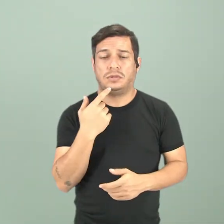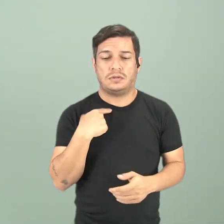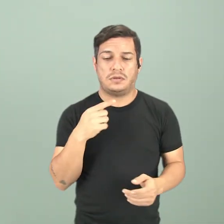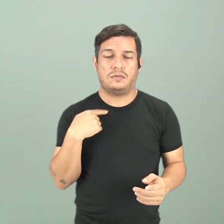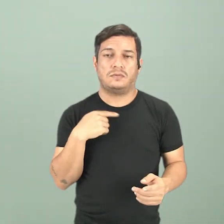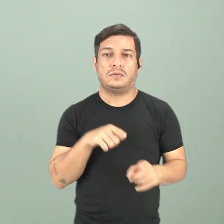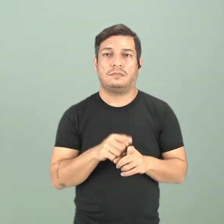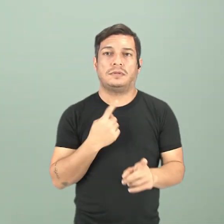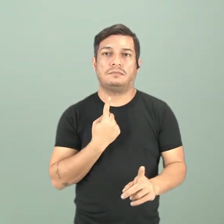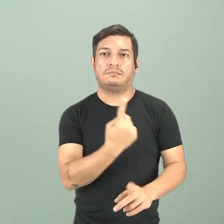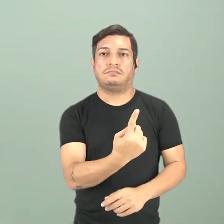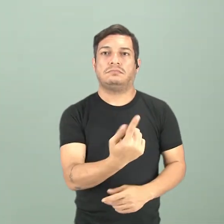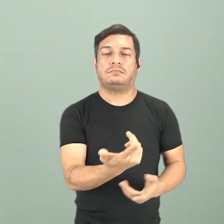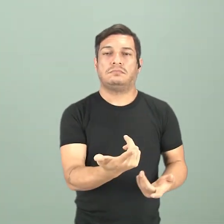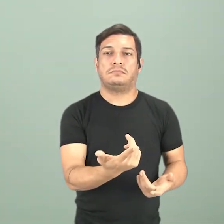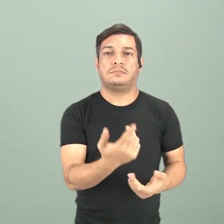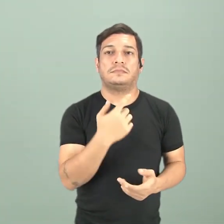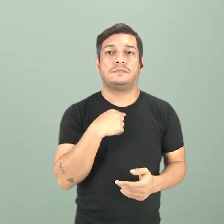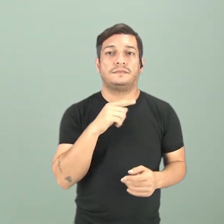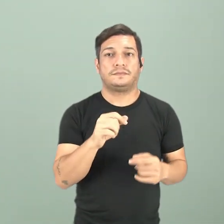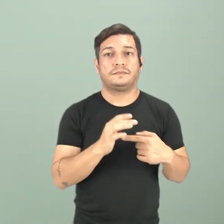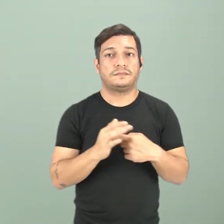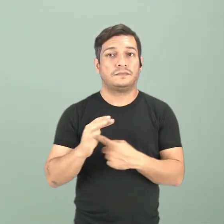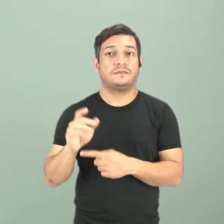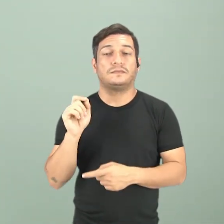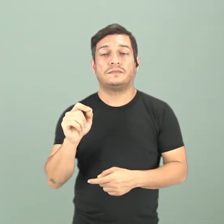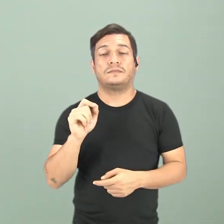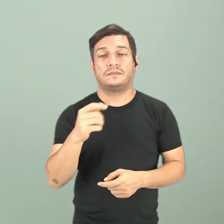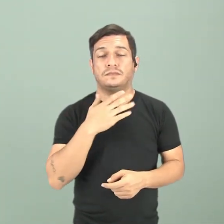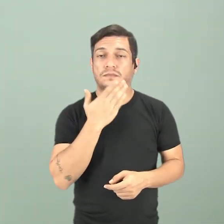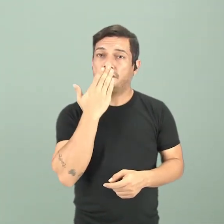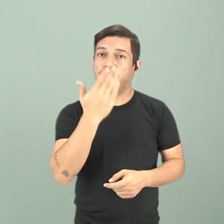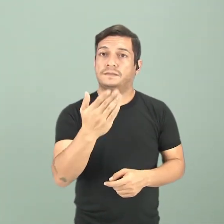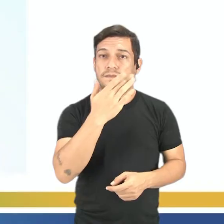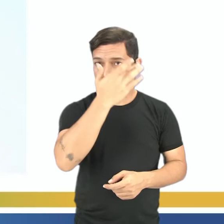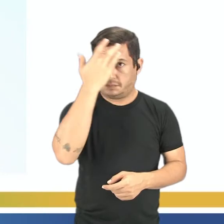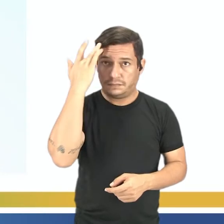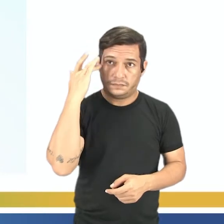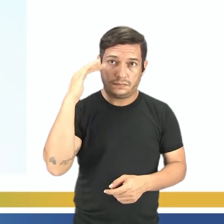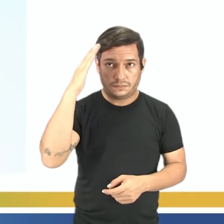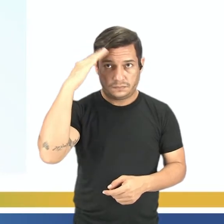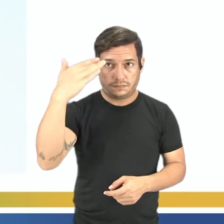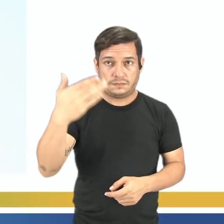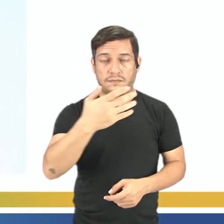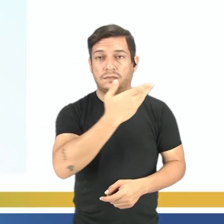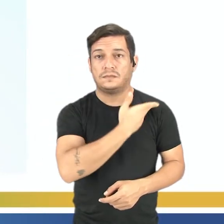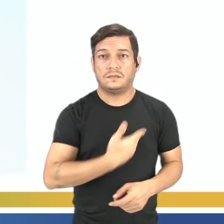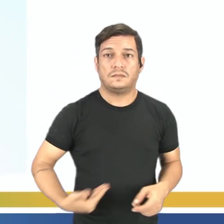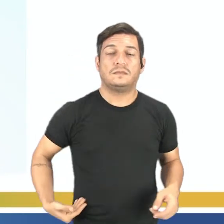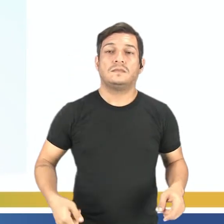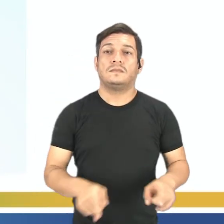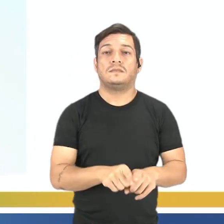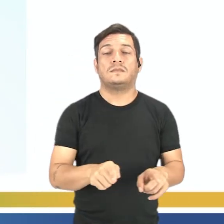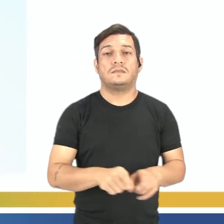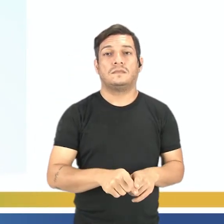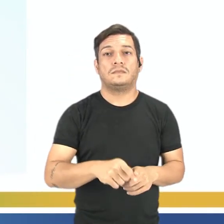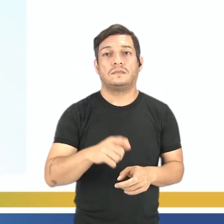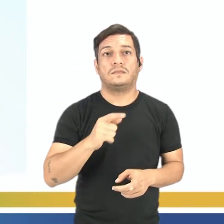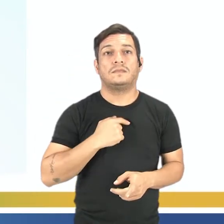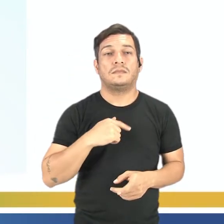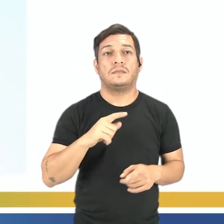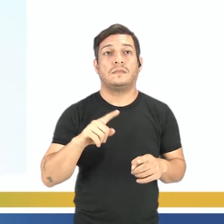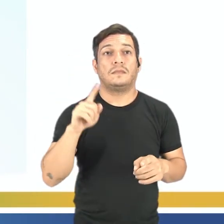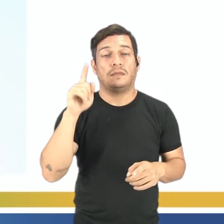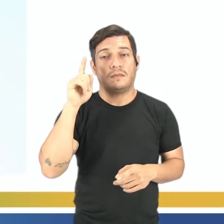só os outros? Então, direcionar os pedidos às autoridades competentes, mas